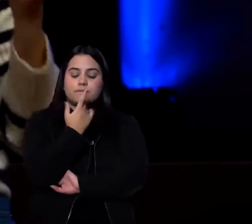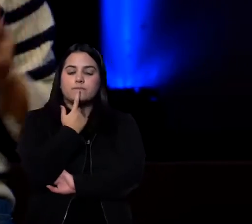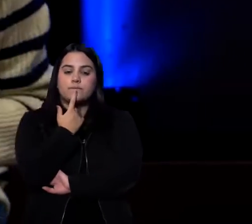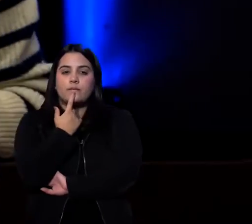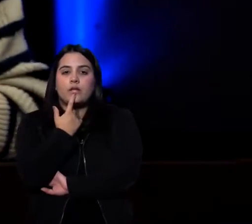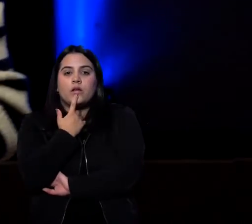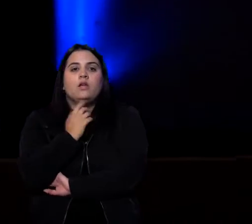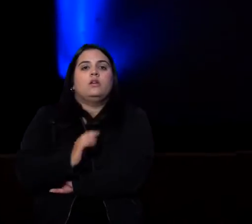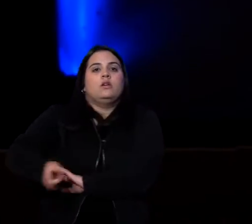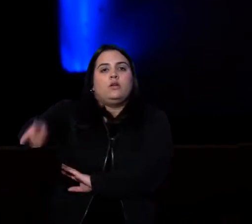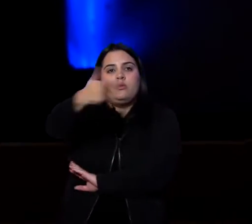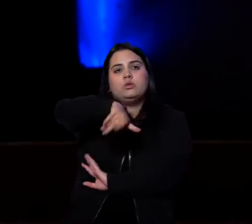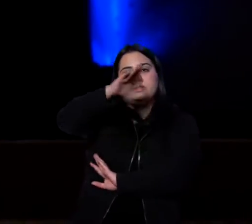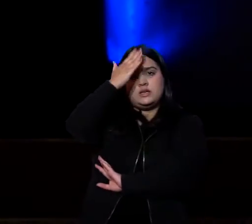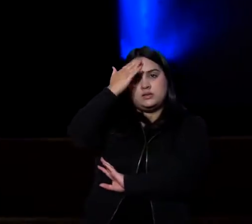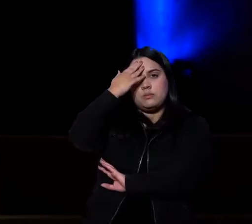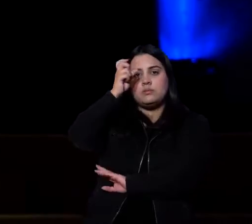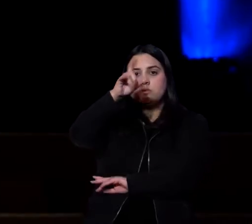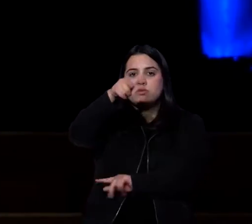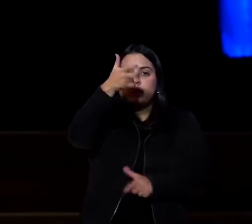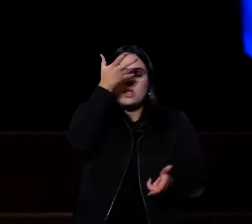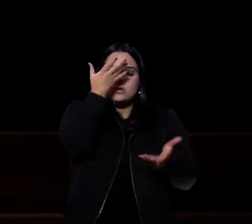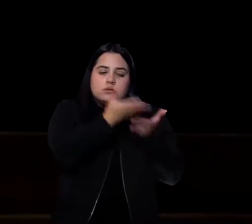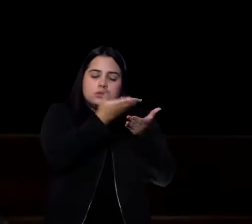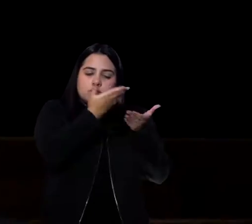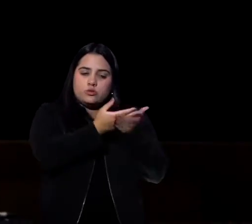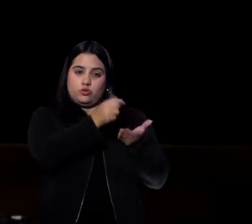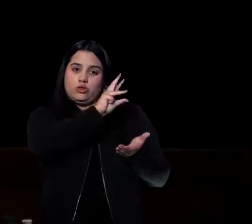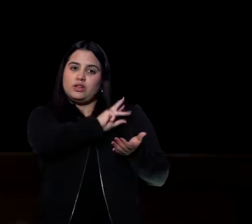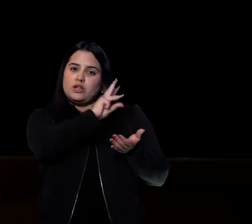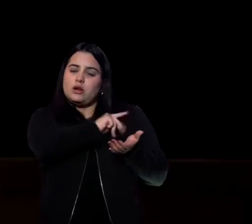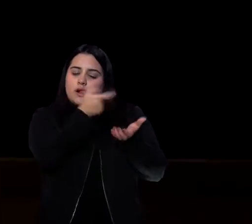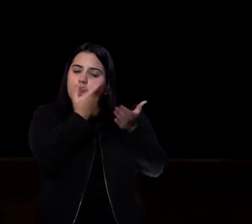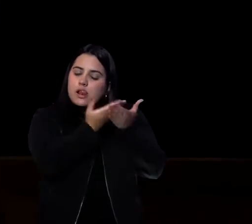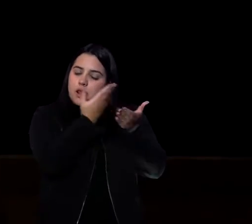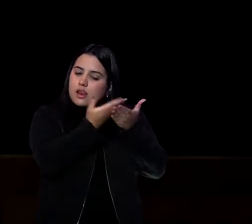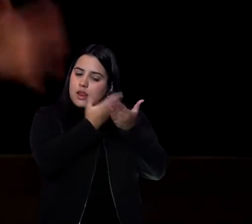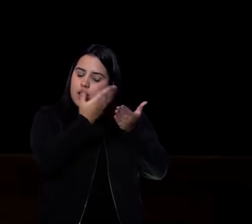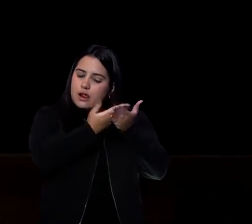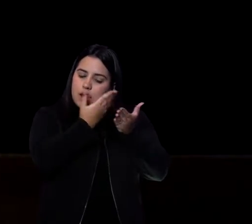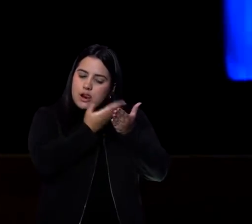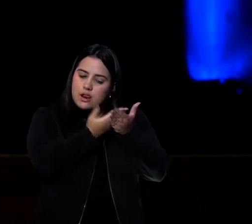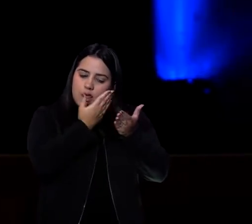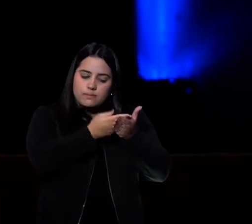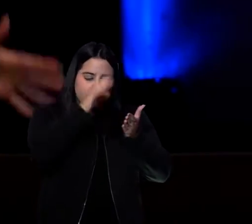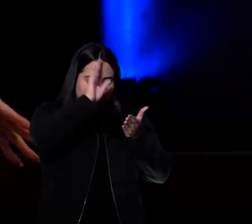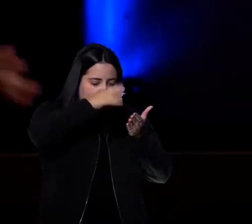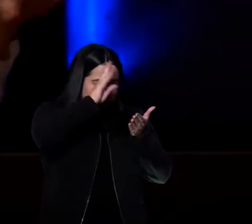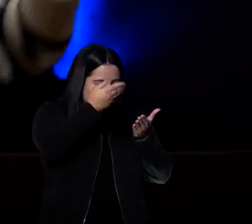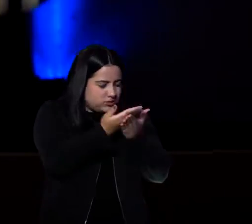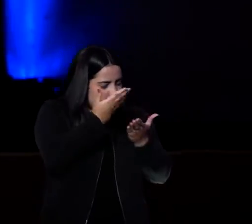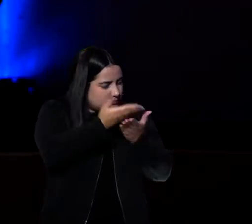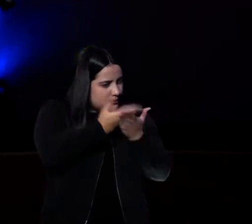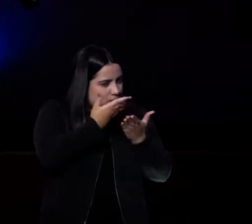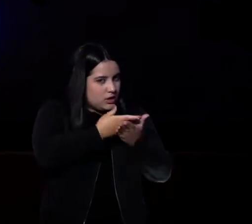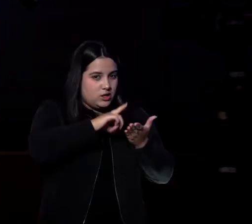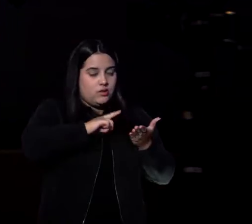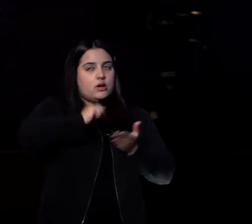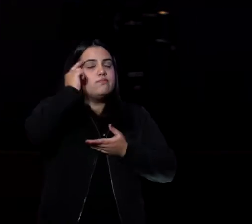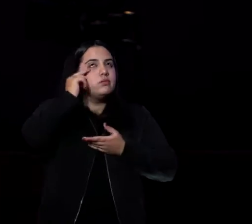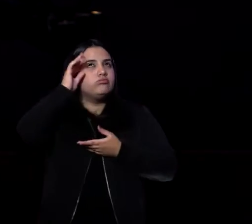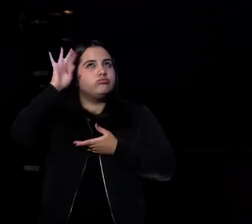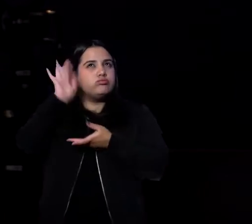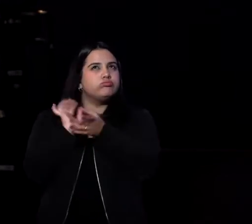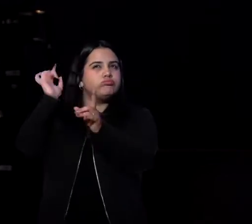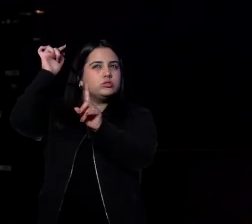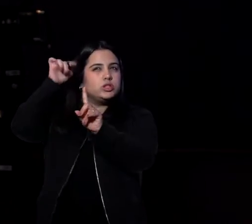Todo mundo aqui sabe que se você estudar bastante no terceirão e você se dedicar muito e você tiver, né, aquele sonho, aquela meta, e